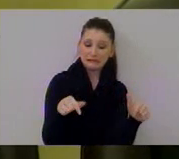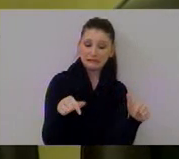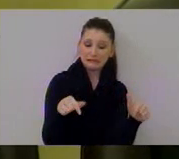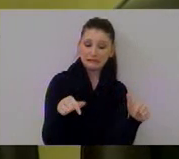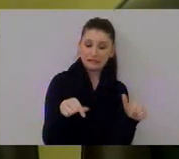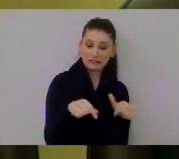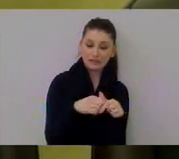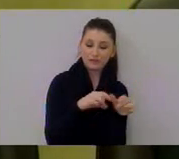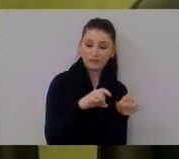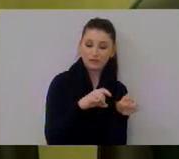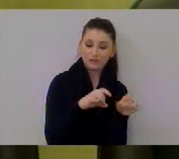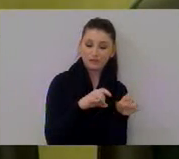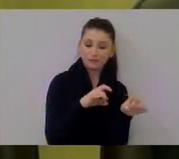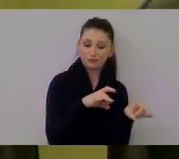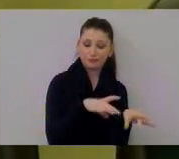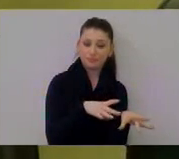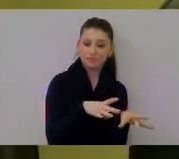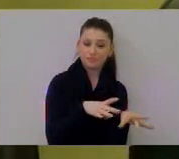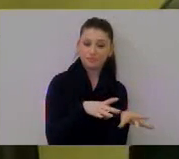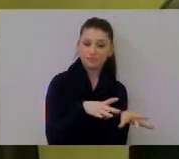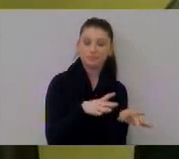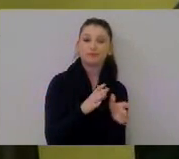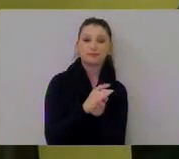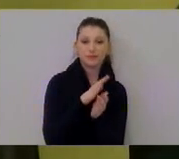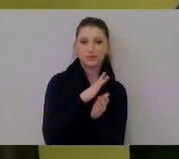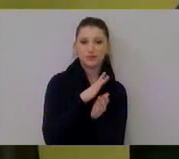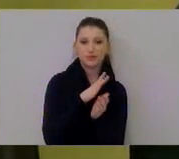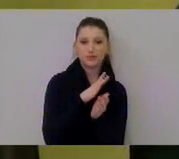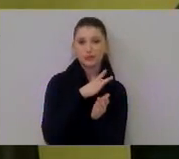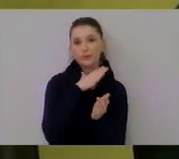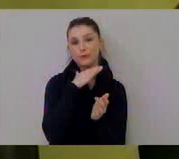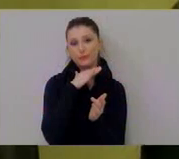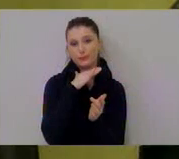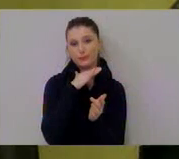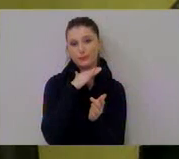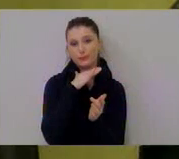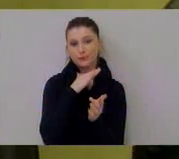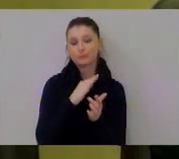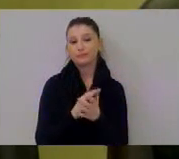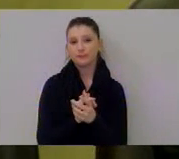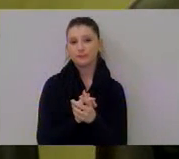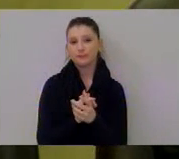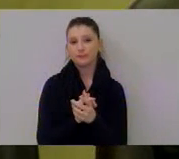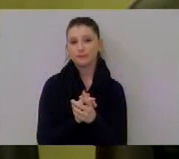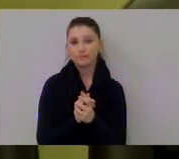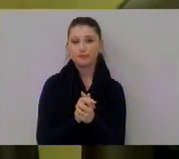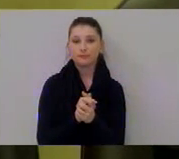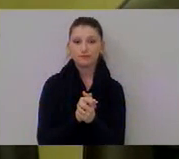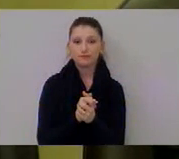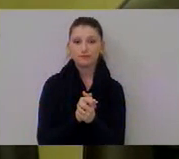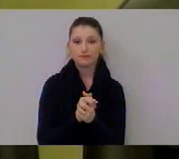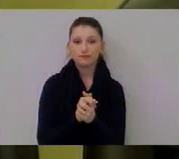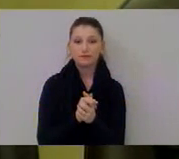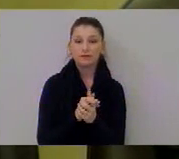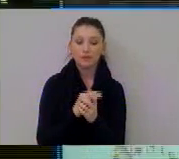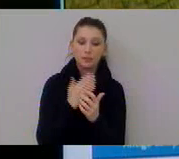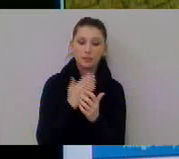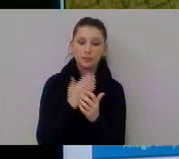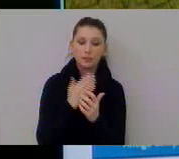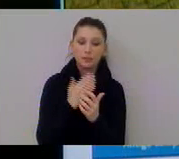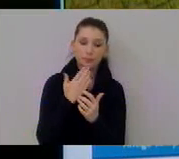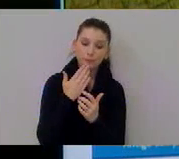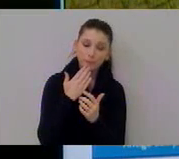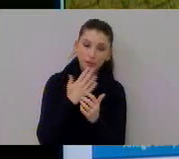Então a gente pede aí que os amigos possam estar nos ajudando